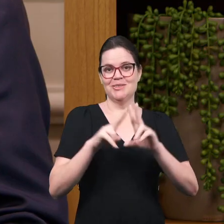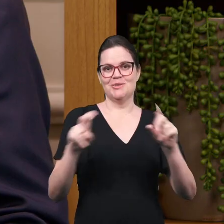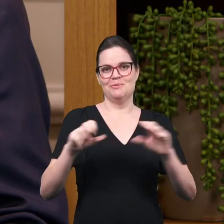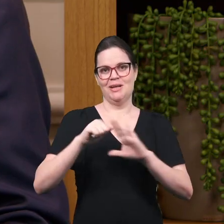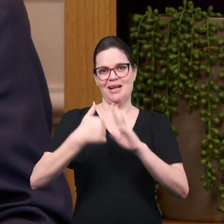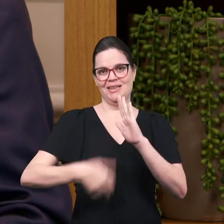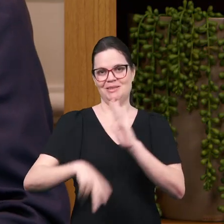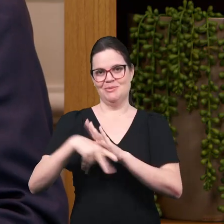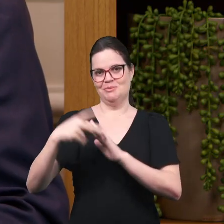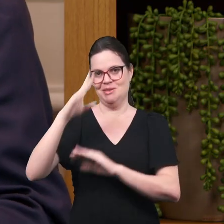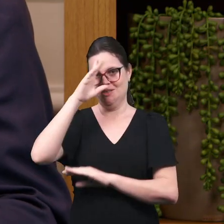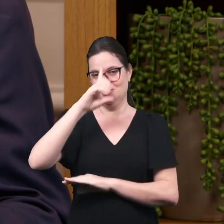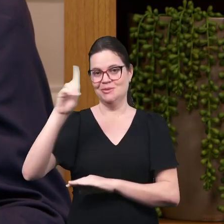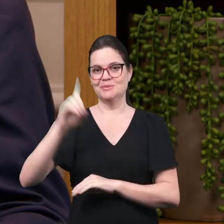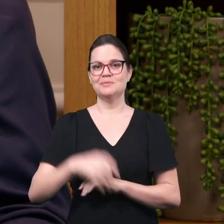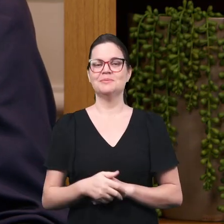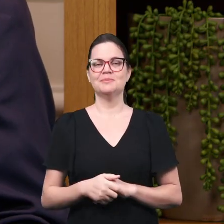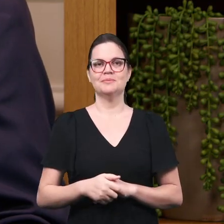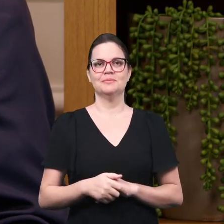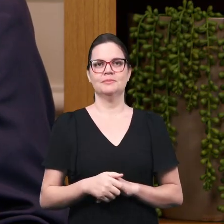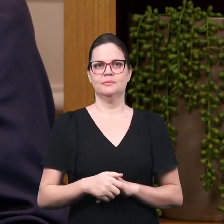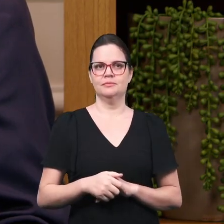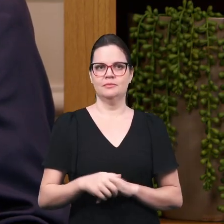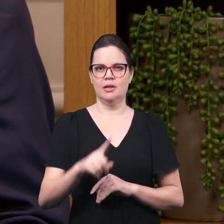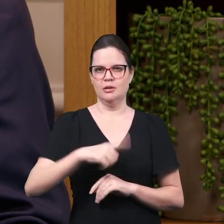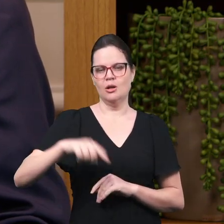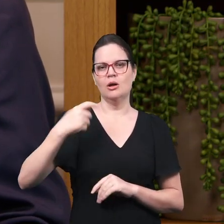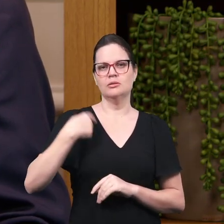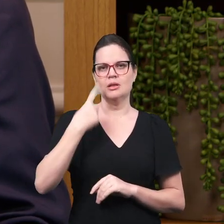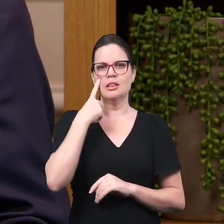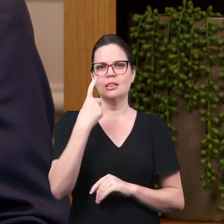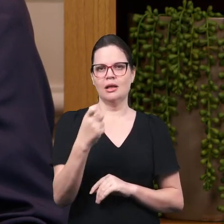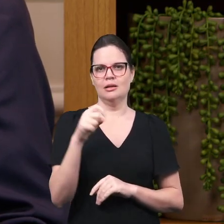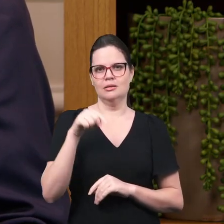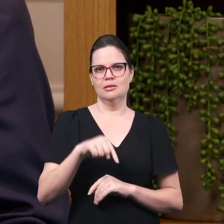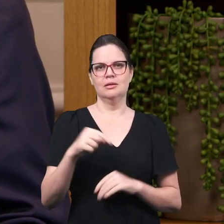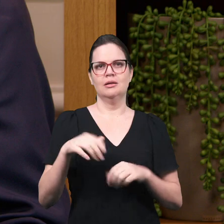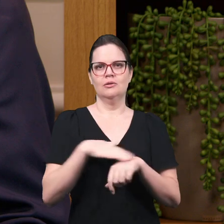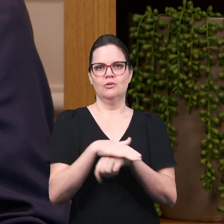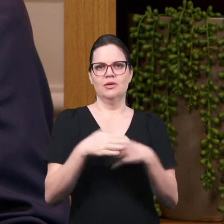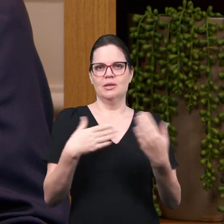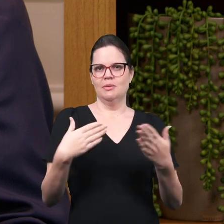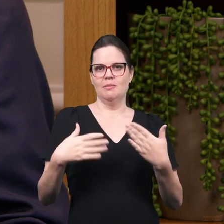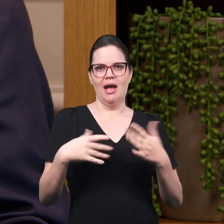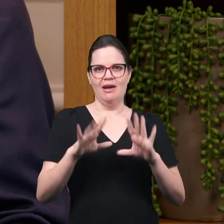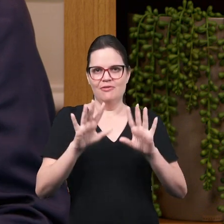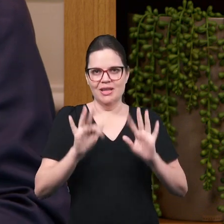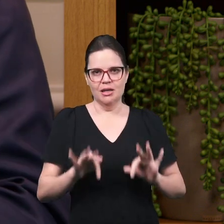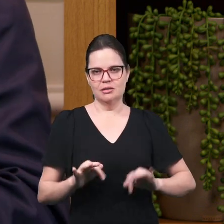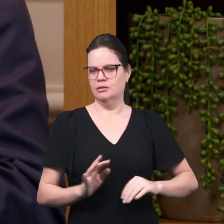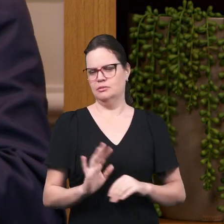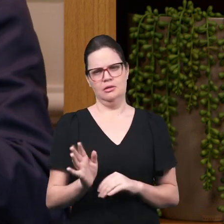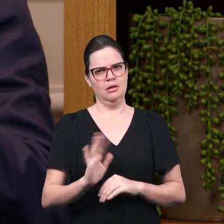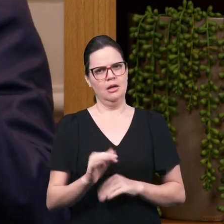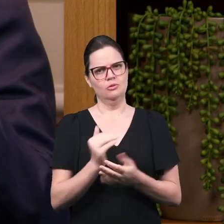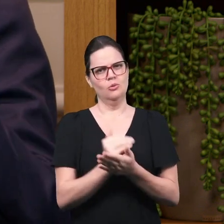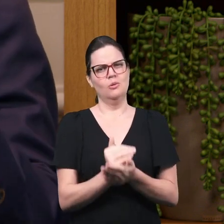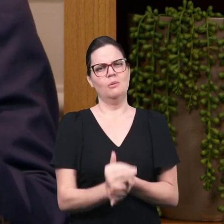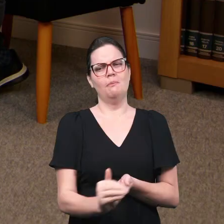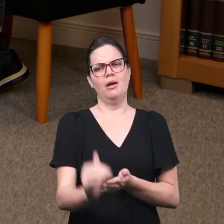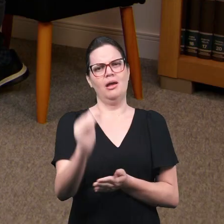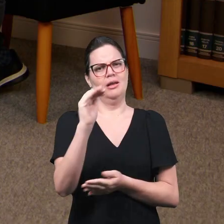de Deus. É claro que nossa intenção aqui não é esgotar o assunto, longe disso, estamos apenas dando